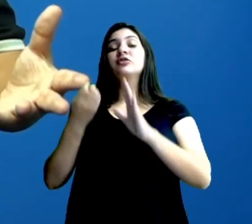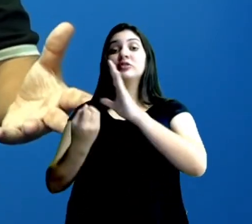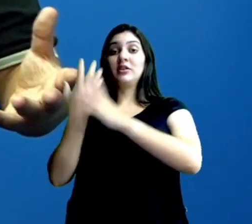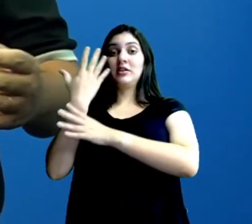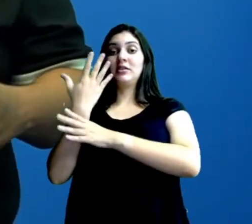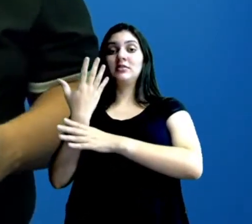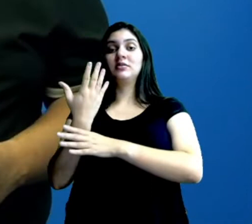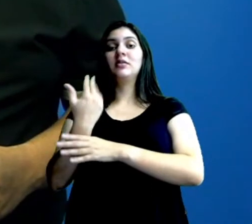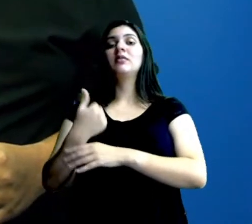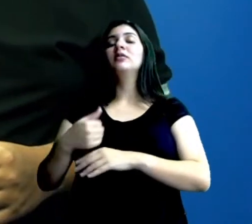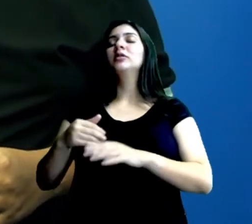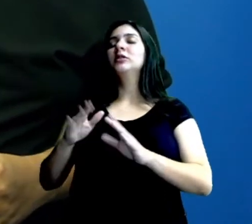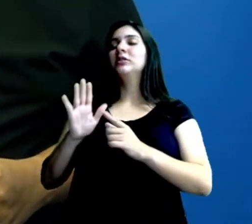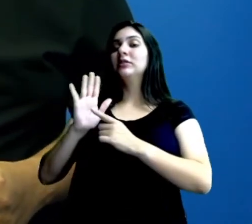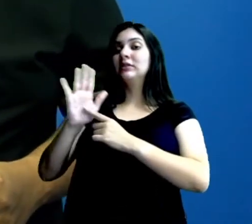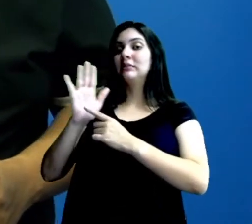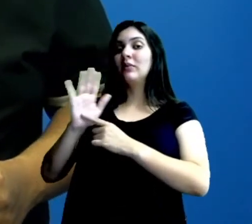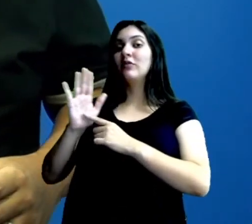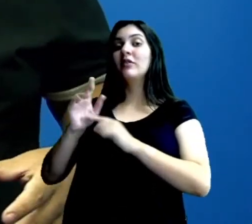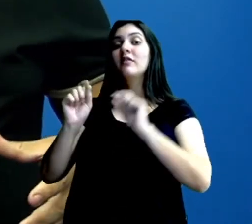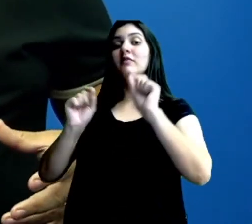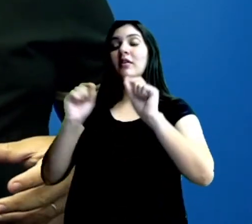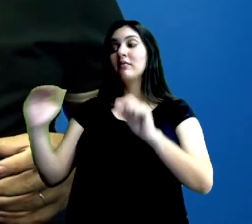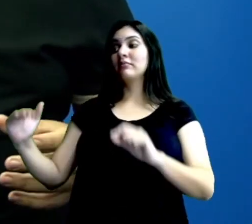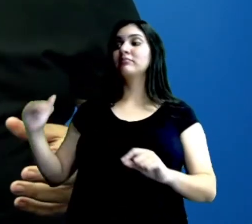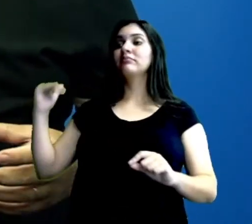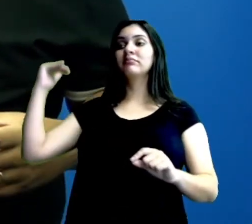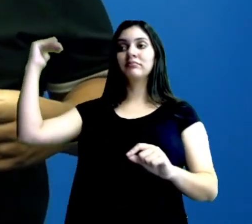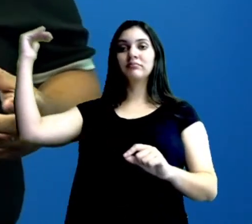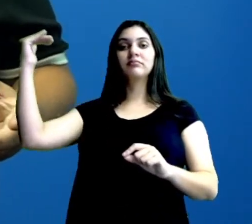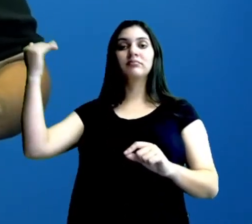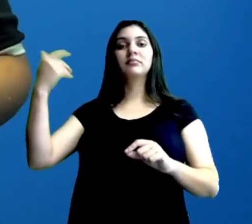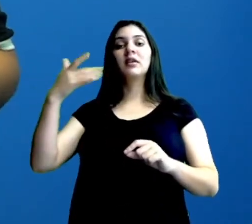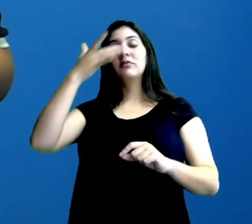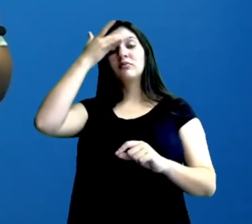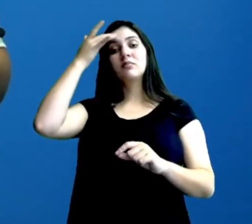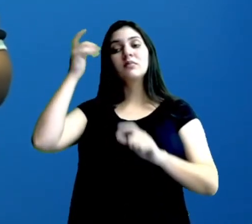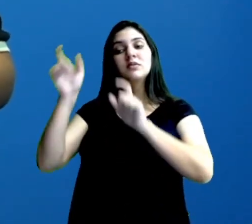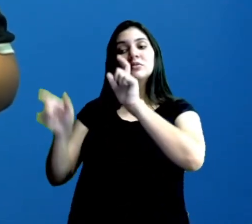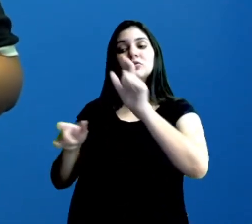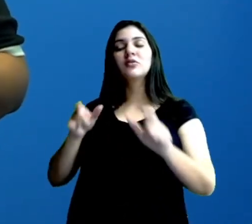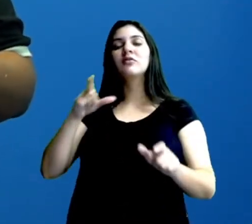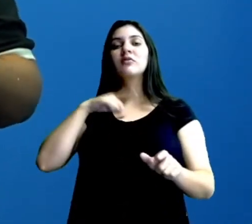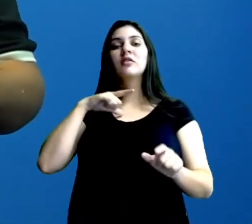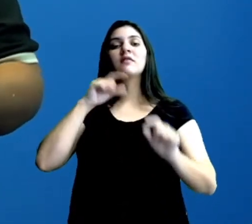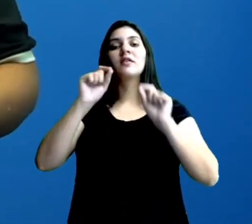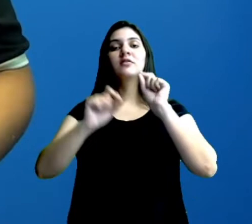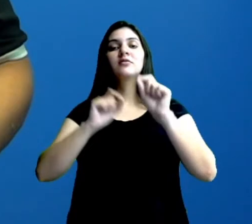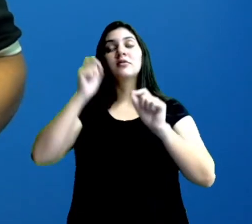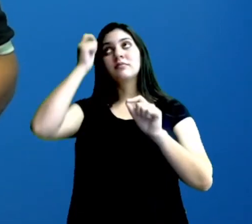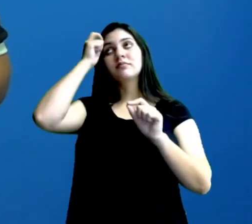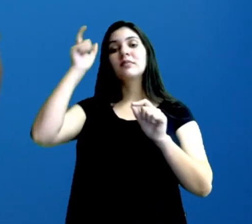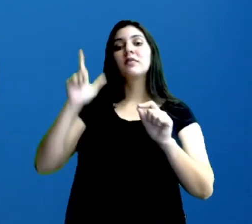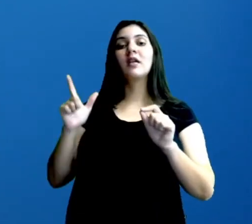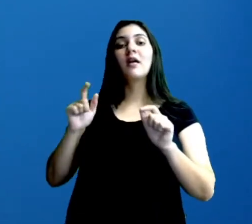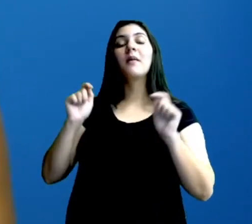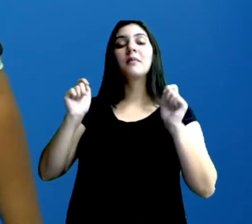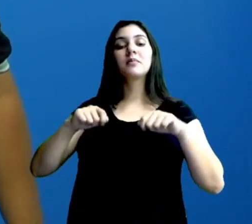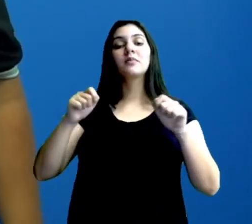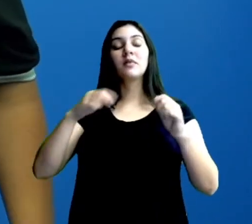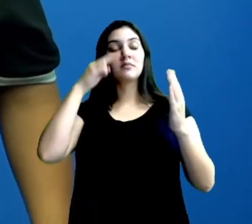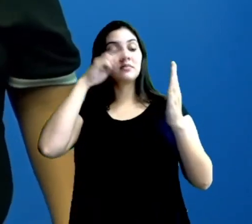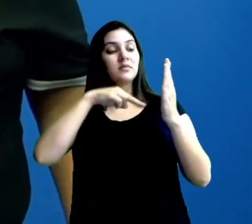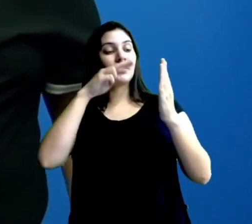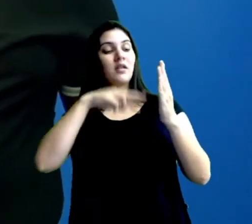até para públicos adultos, tá bom? Públicos que tivessem, né, uma ideia, pudessem ler de forma mais